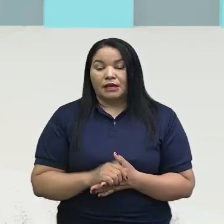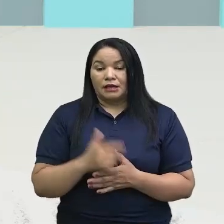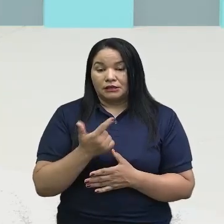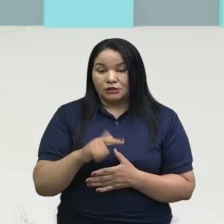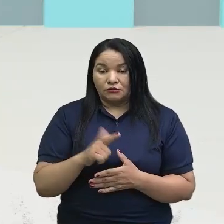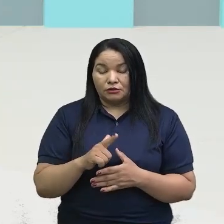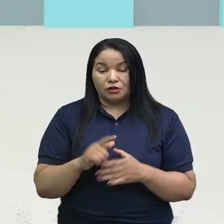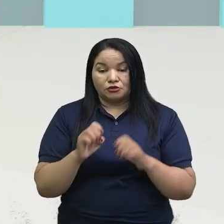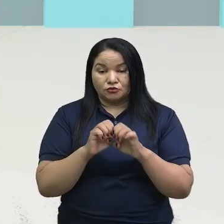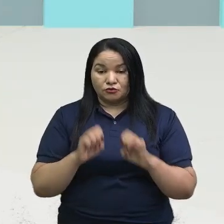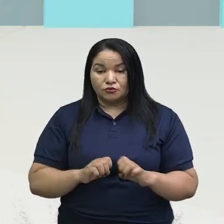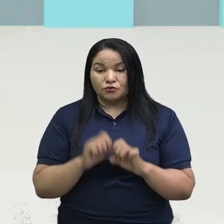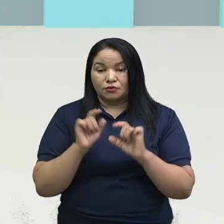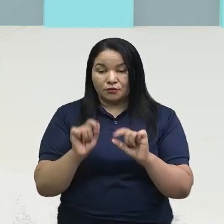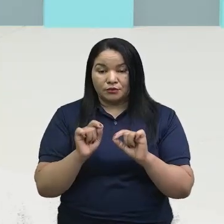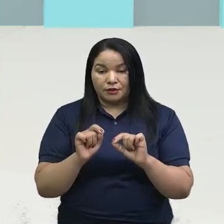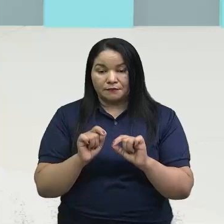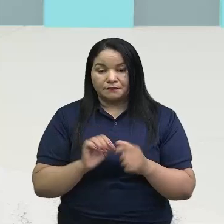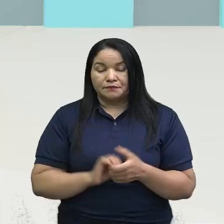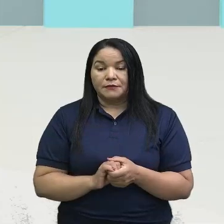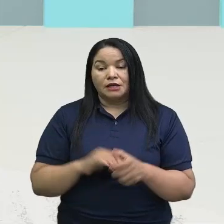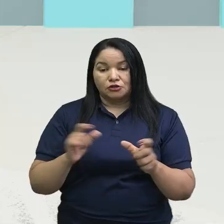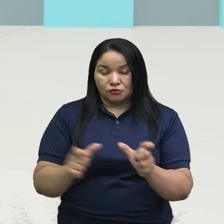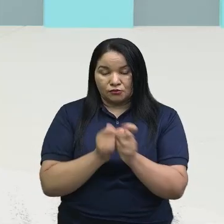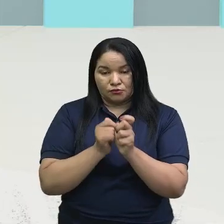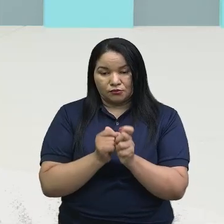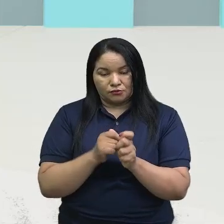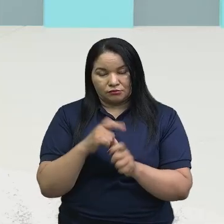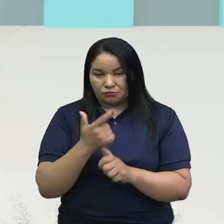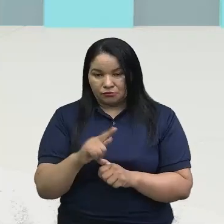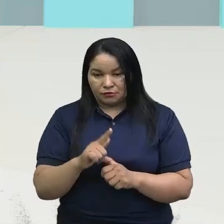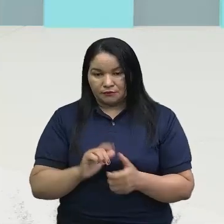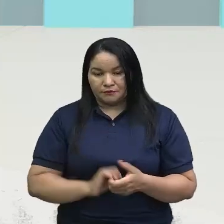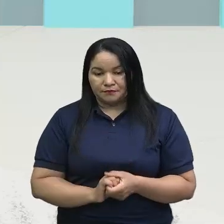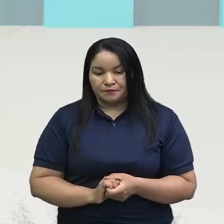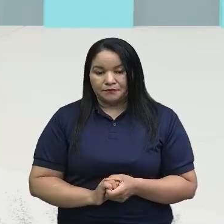sua estrutura a presença de conjunções. Ou seja,